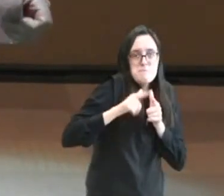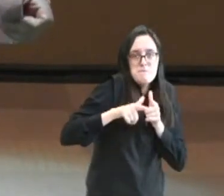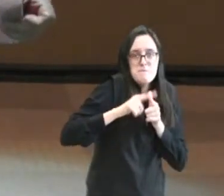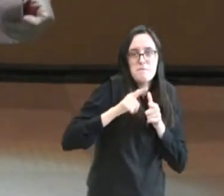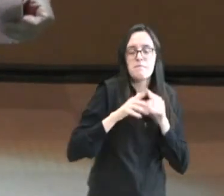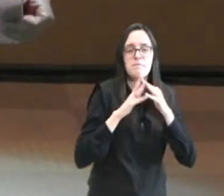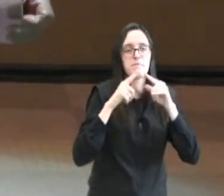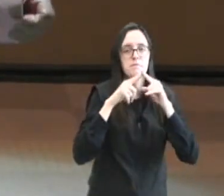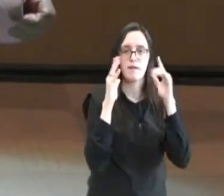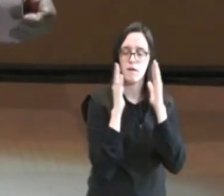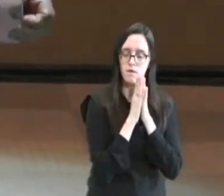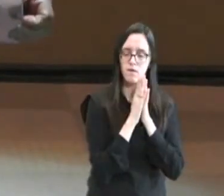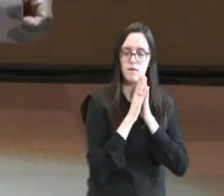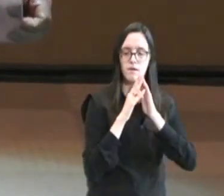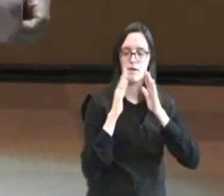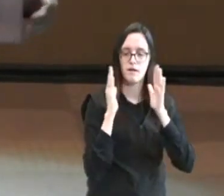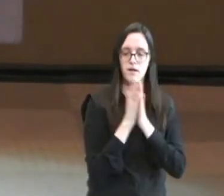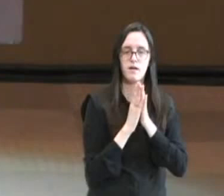A igreja orou,